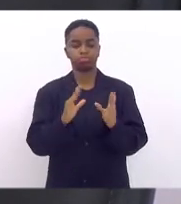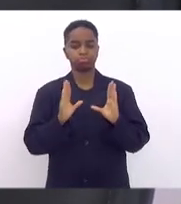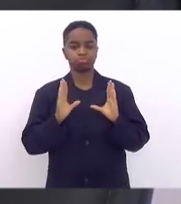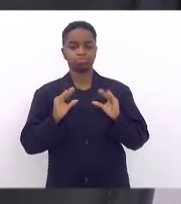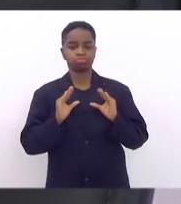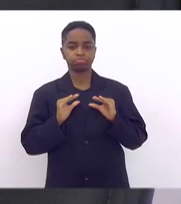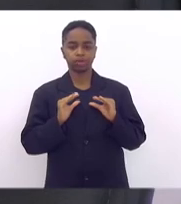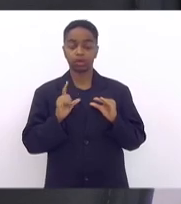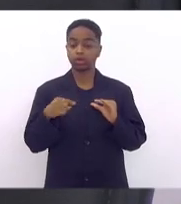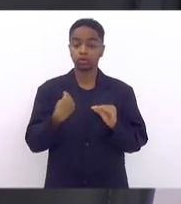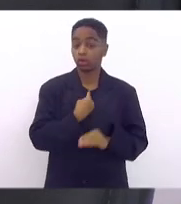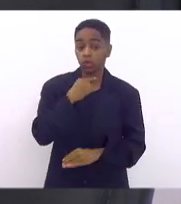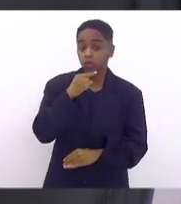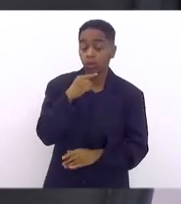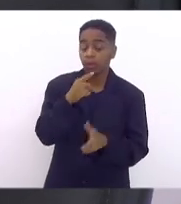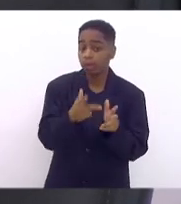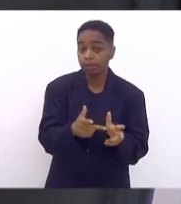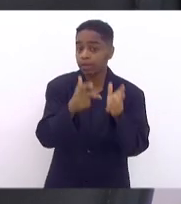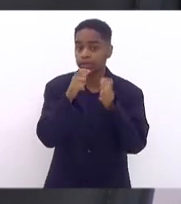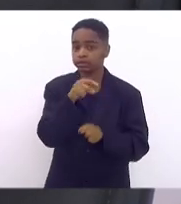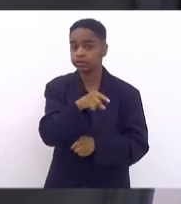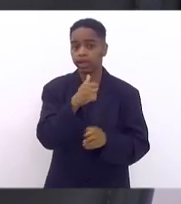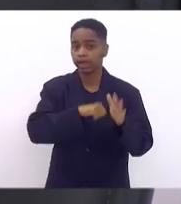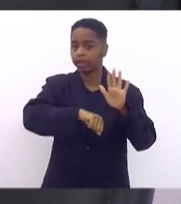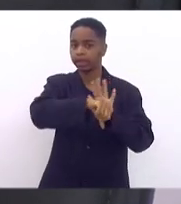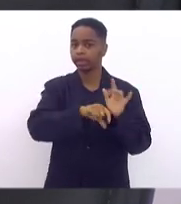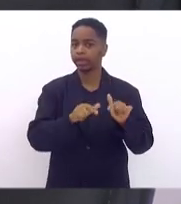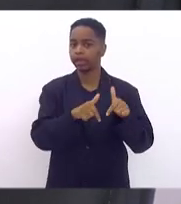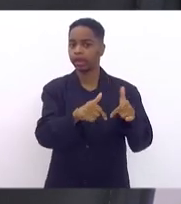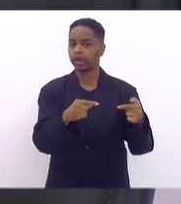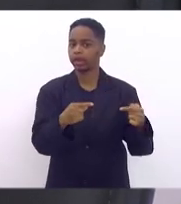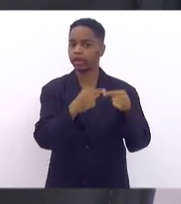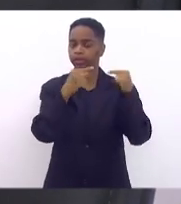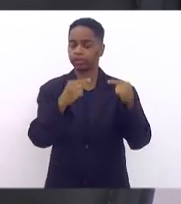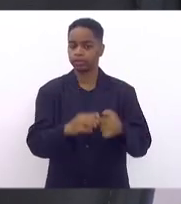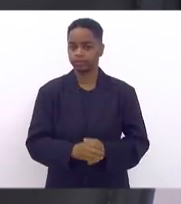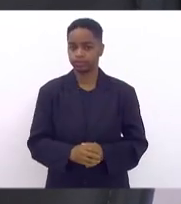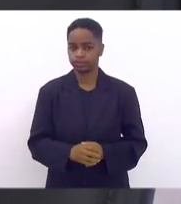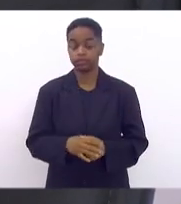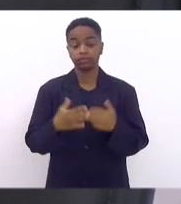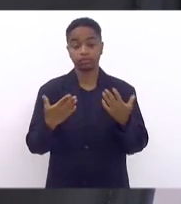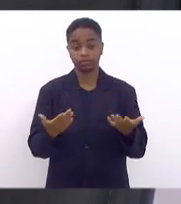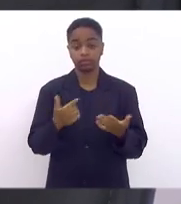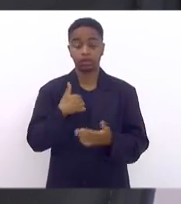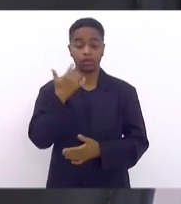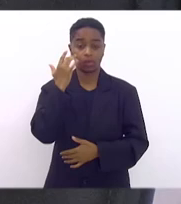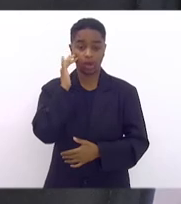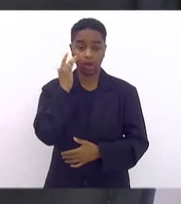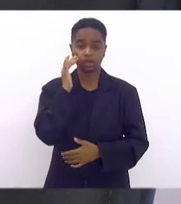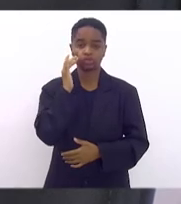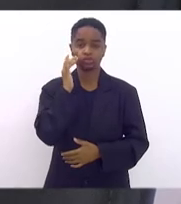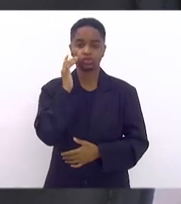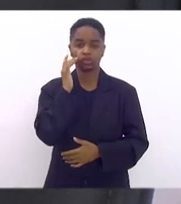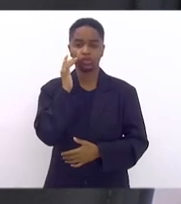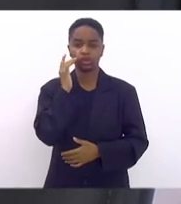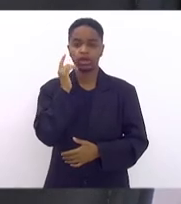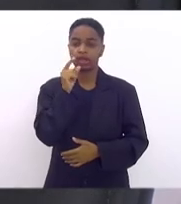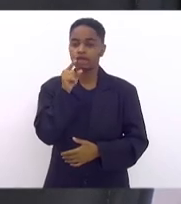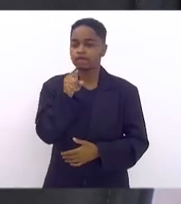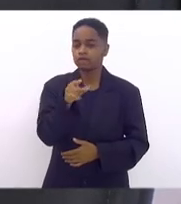consegue identificá-lo como um criminoso. Então, acho que essa questão de você mostrar que no